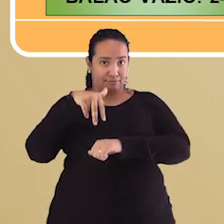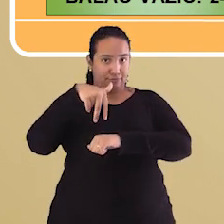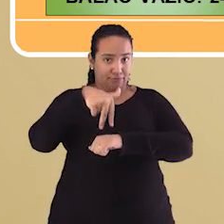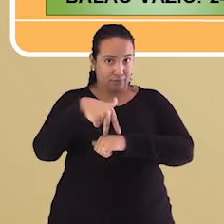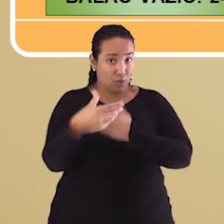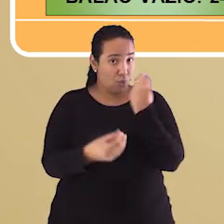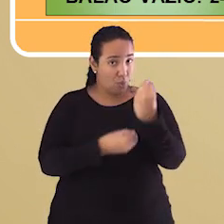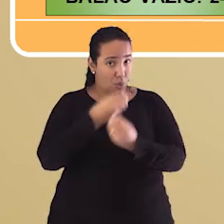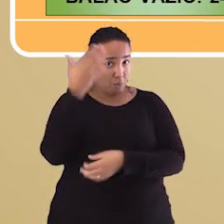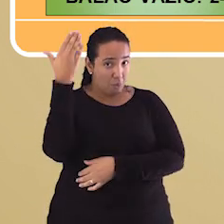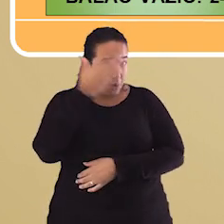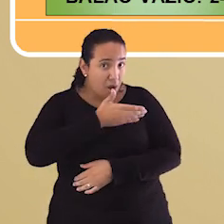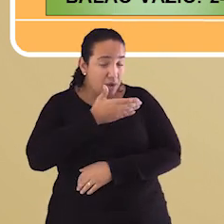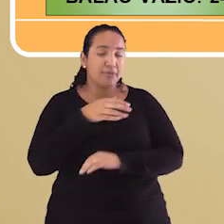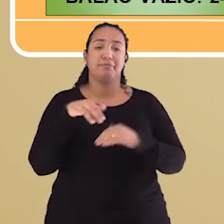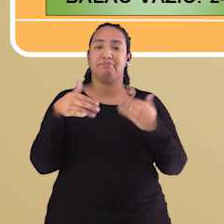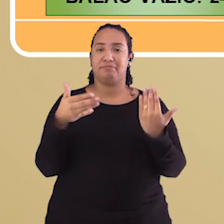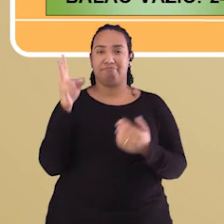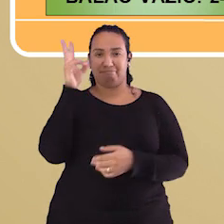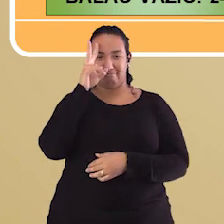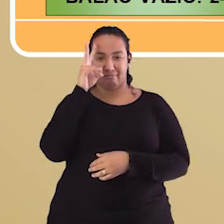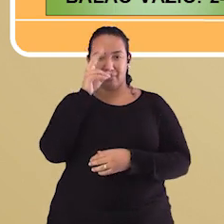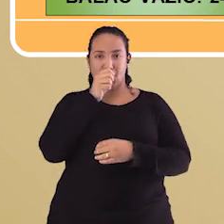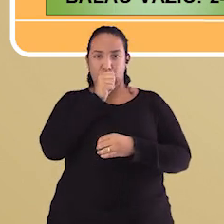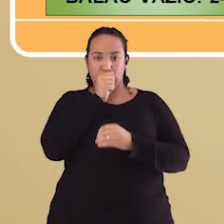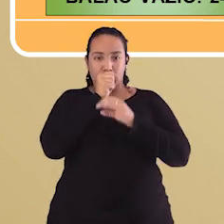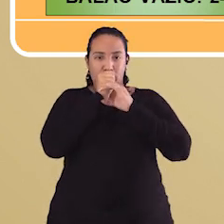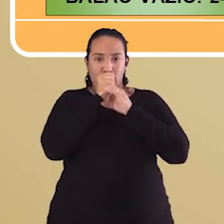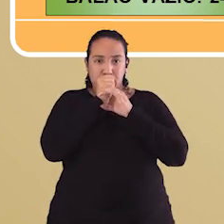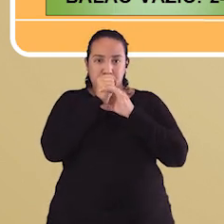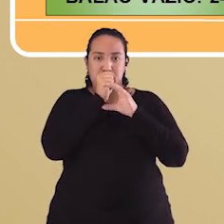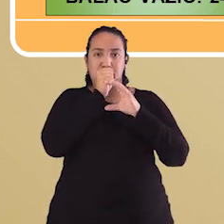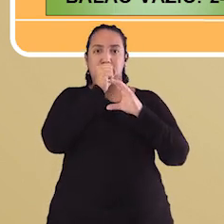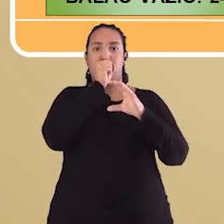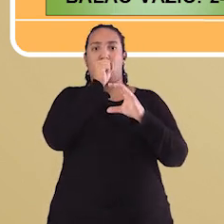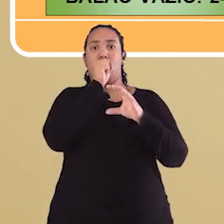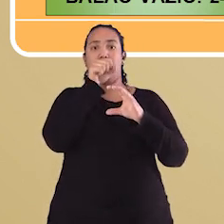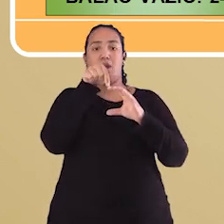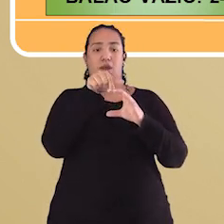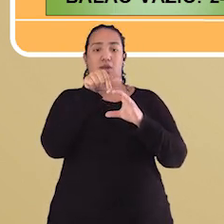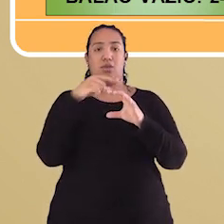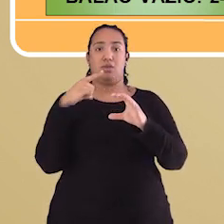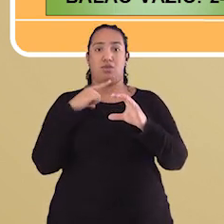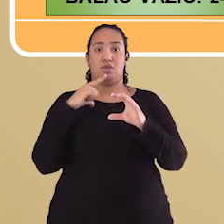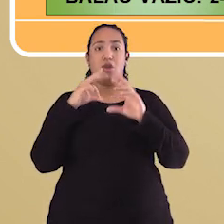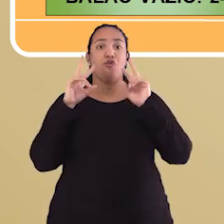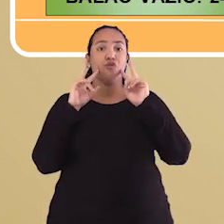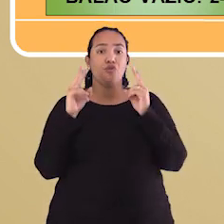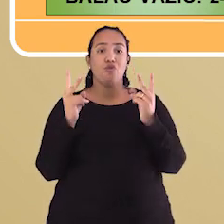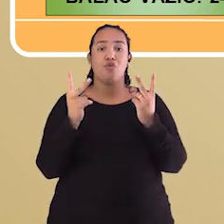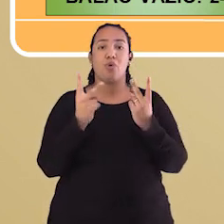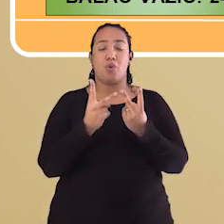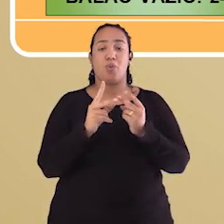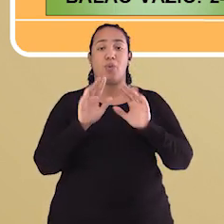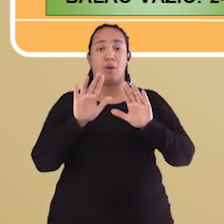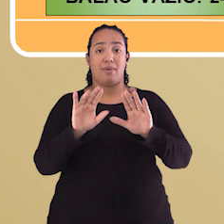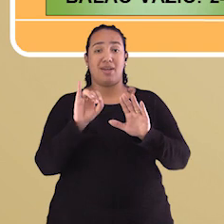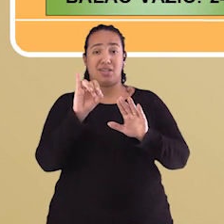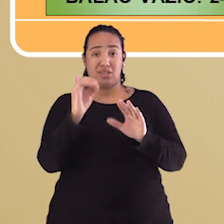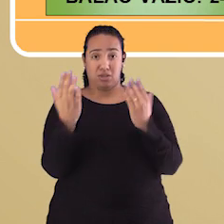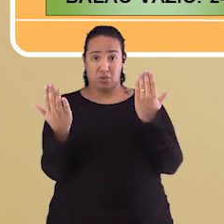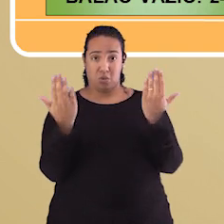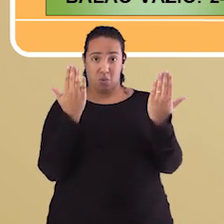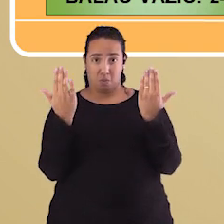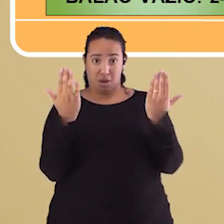quando enchemos um balão, ele ganha um volume. E se colocarmos o balão vazio e um cheio em